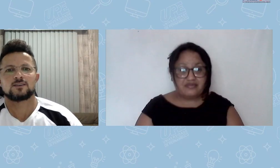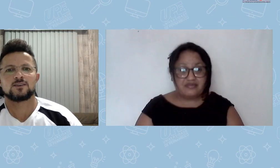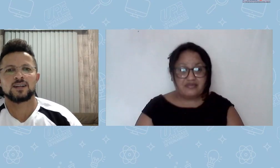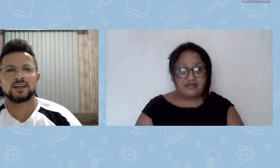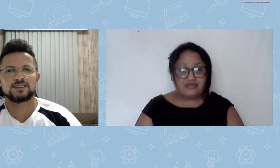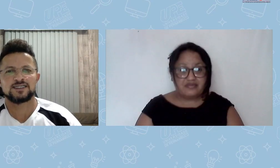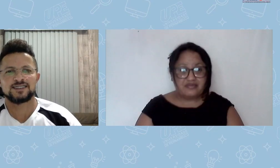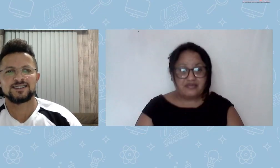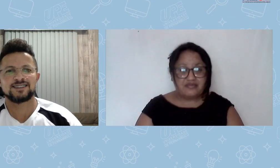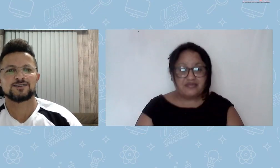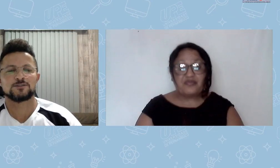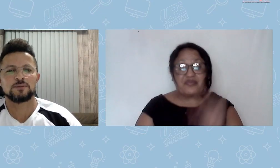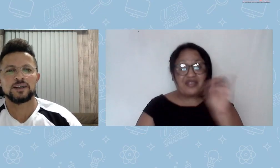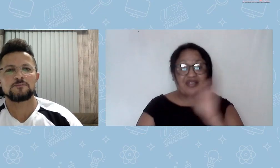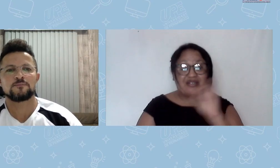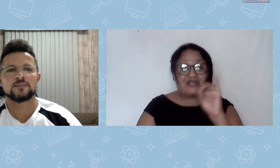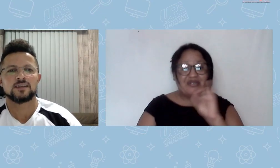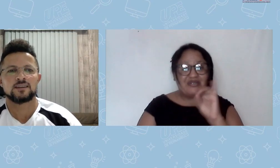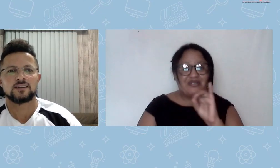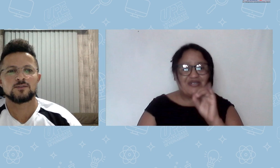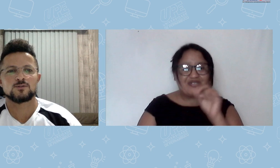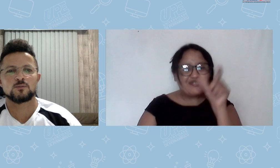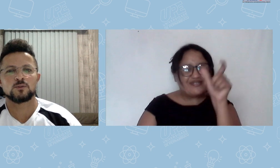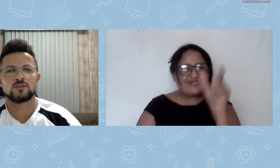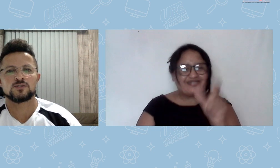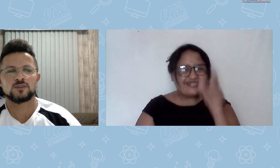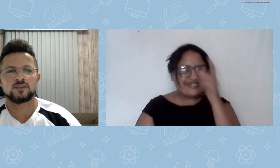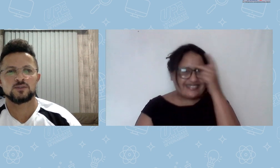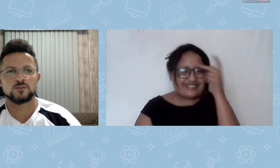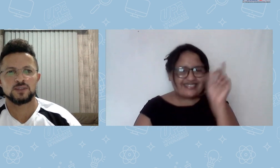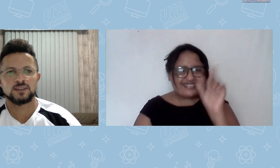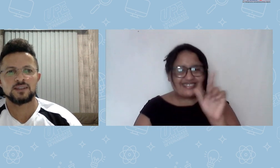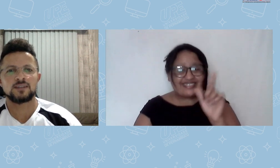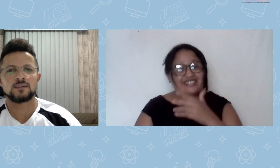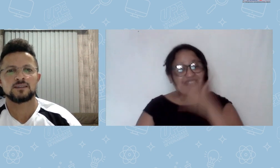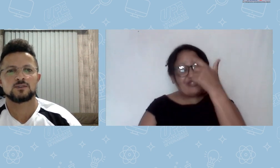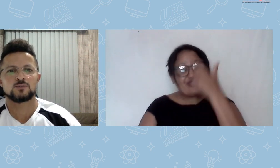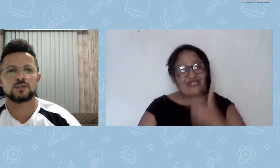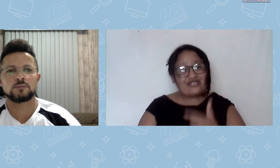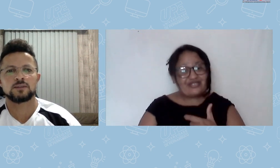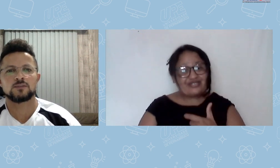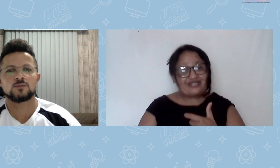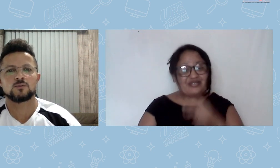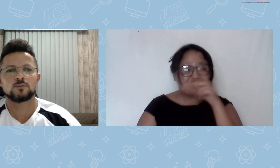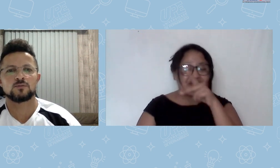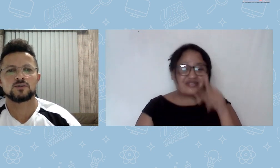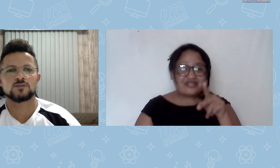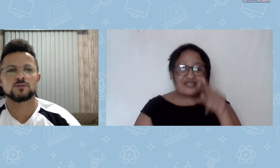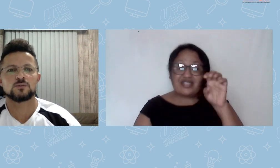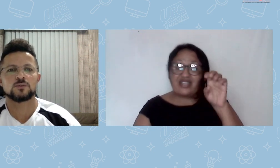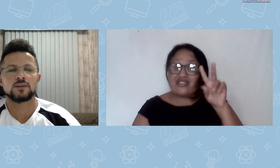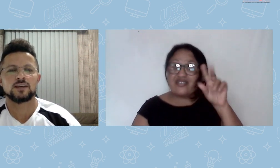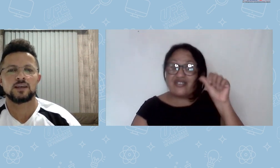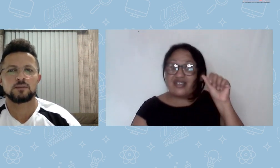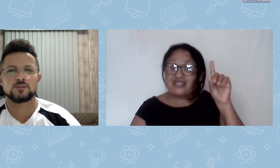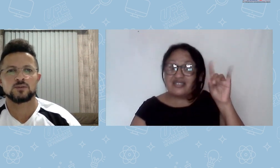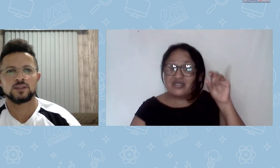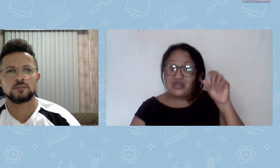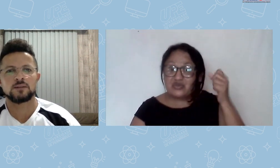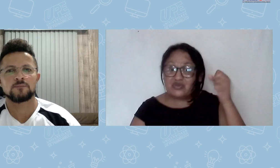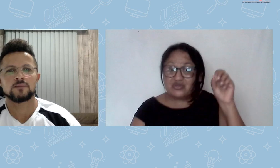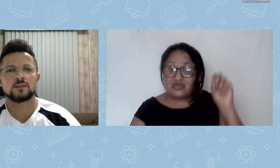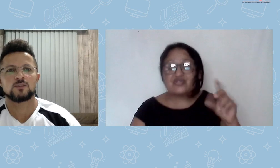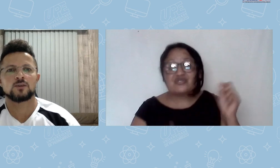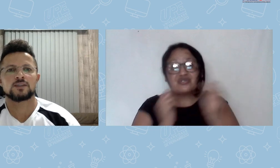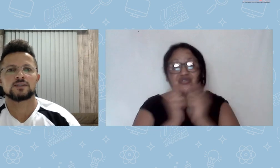Olá gente tudo bem eu sou o professor Evanilson Landim juntamente com o professor Emerson